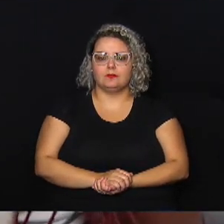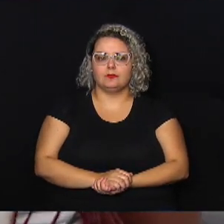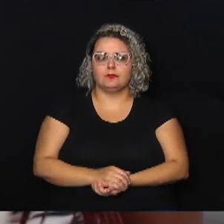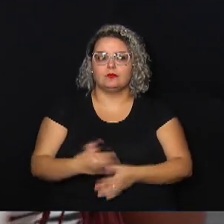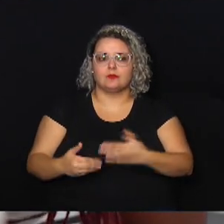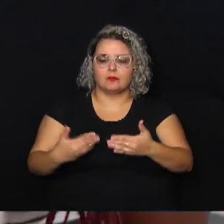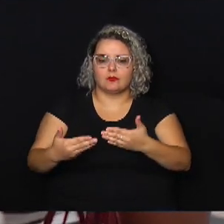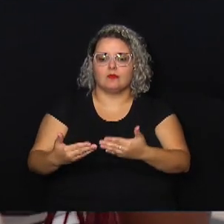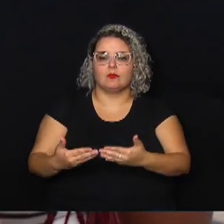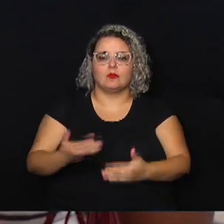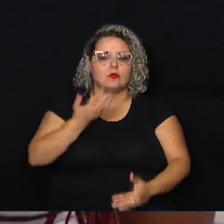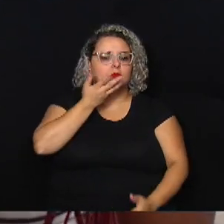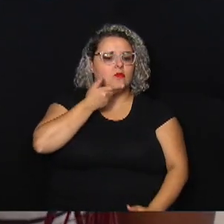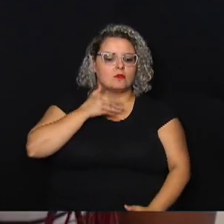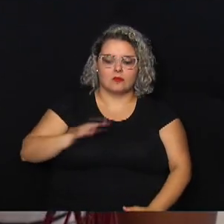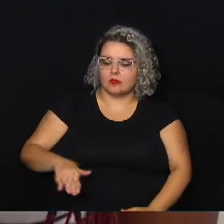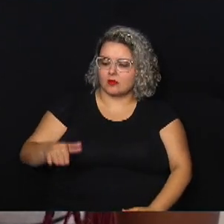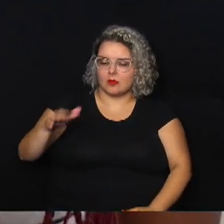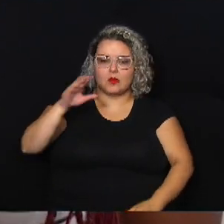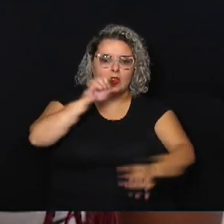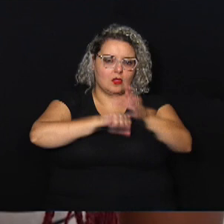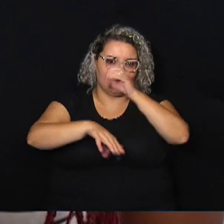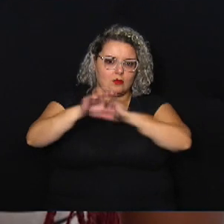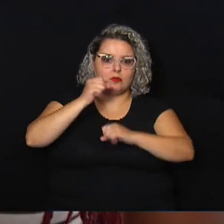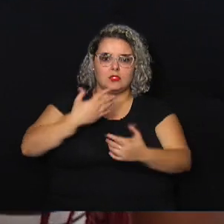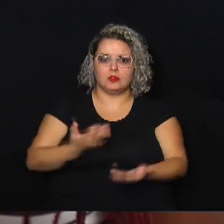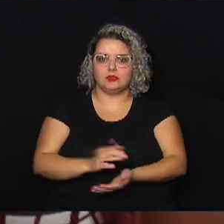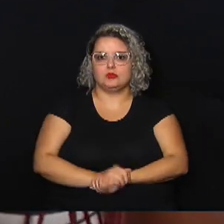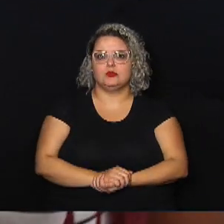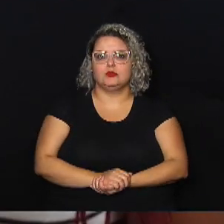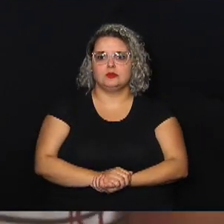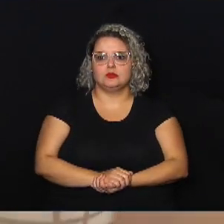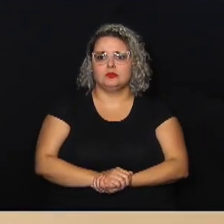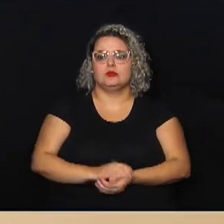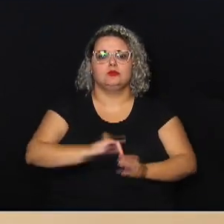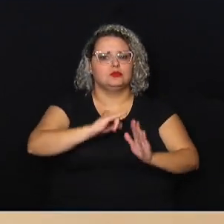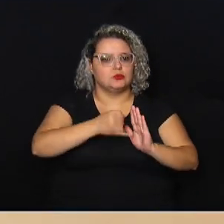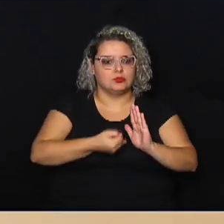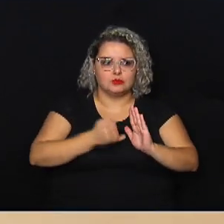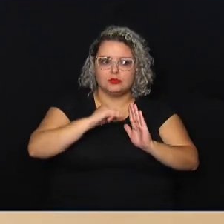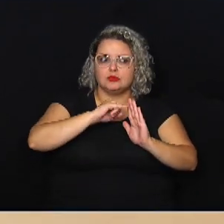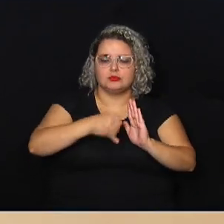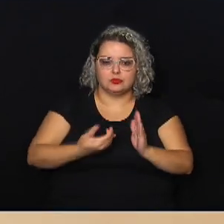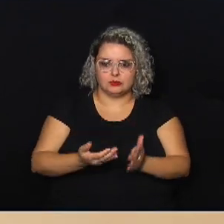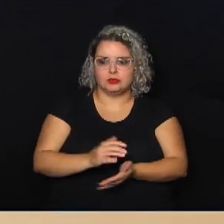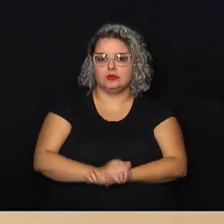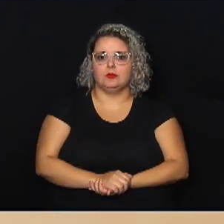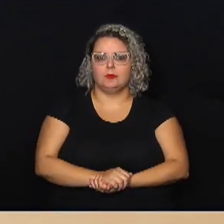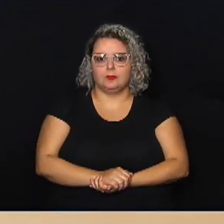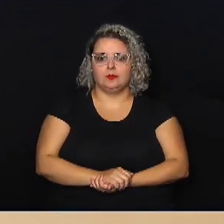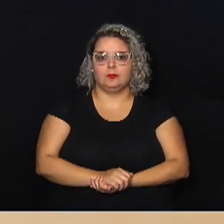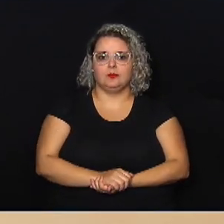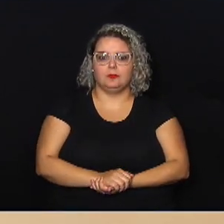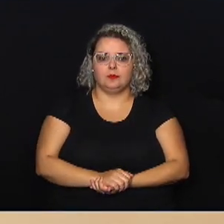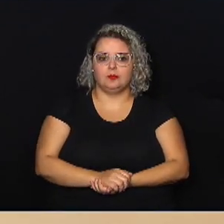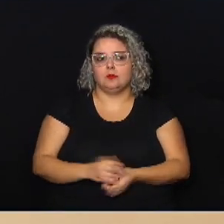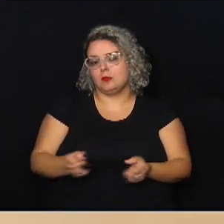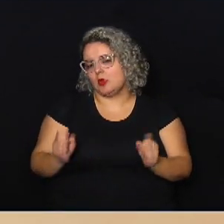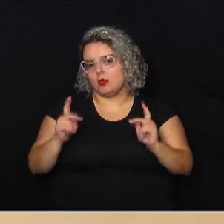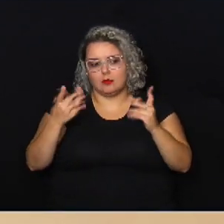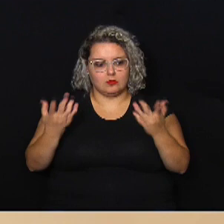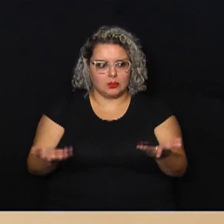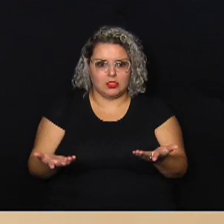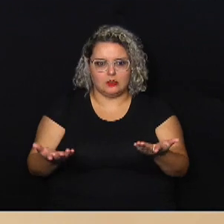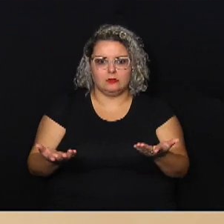desde a infância. Essa ideia de juros, sabe? Juros sobre juros, tanto para o mal, para a dívida, quanto para o bem, para